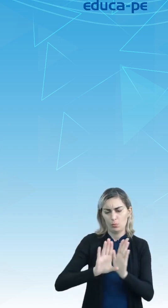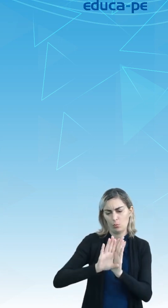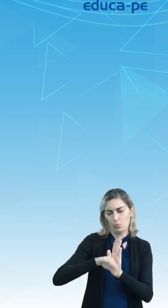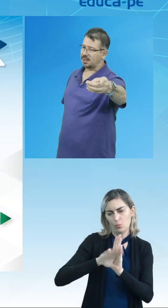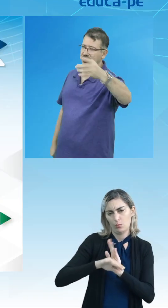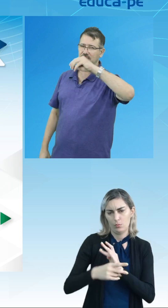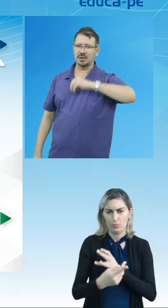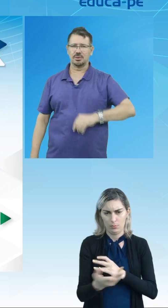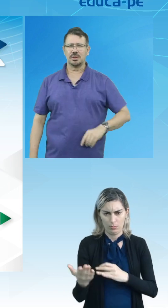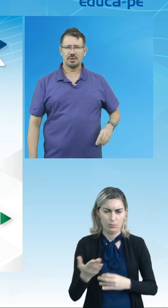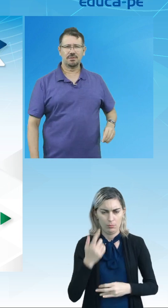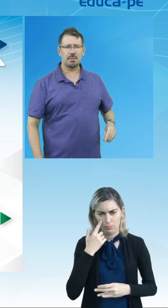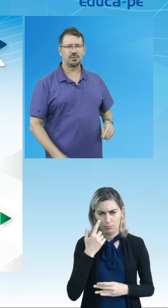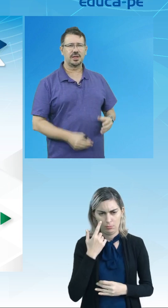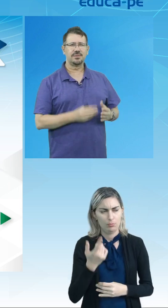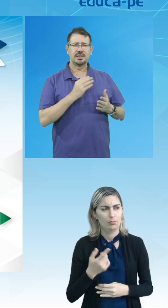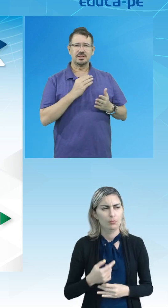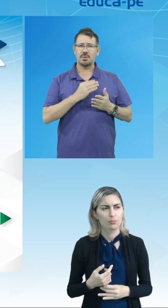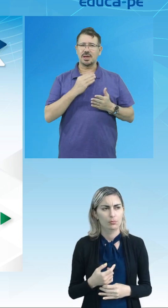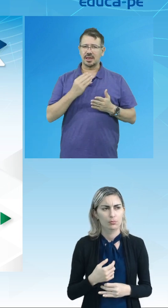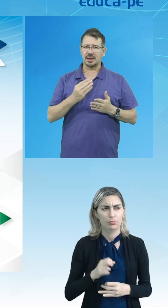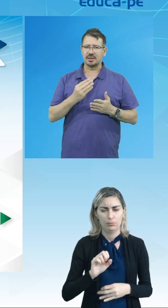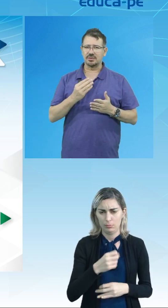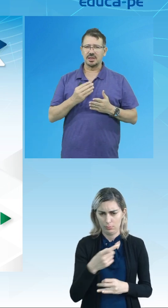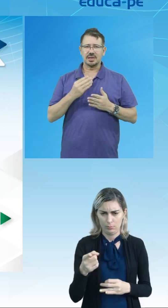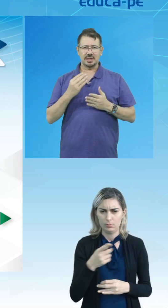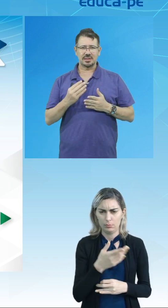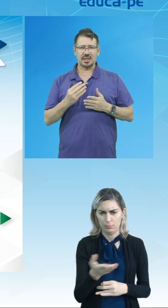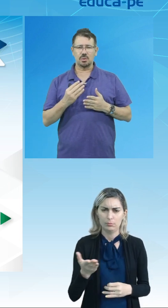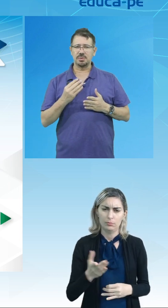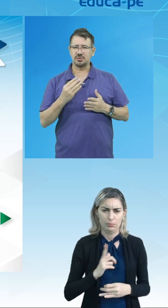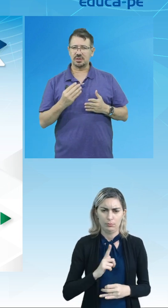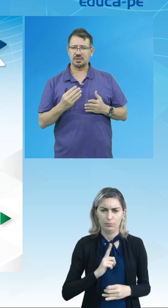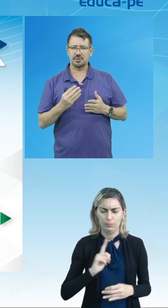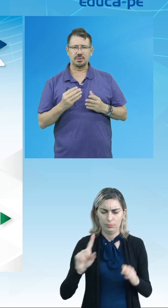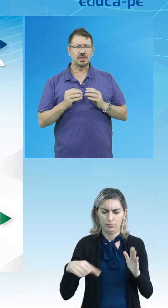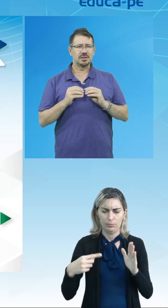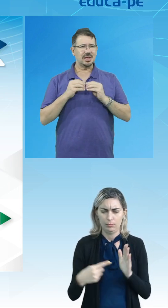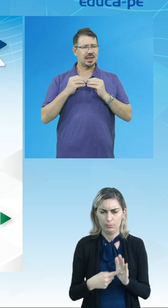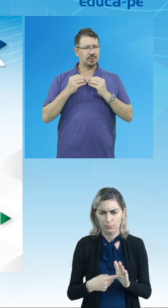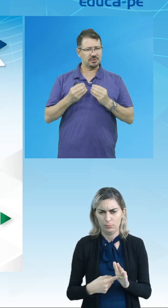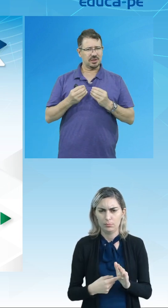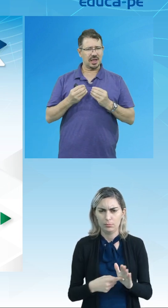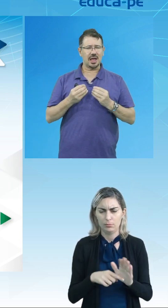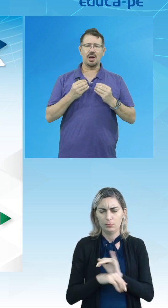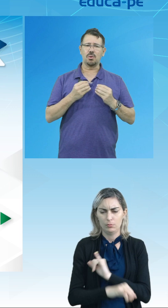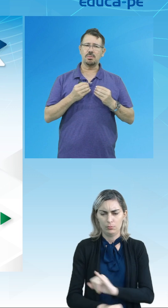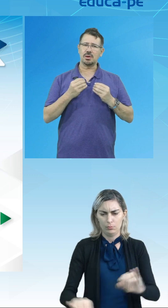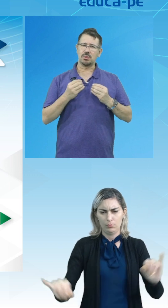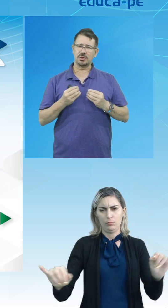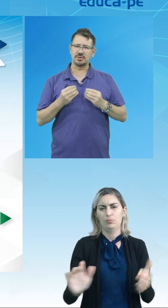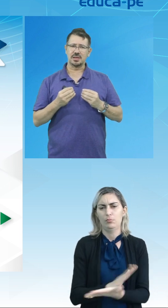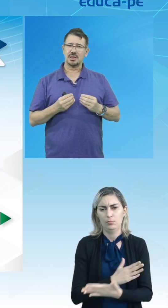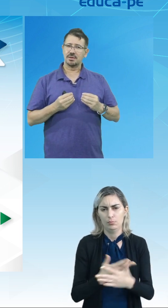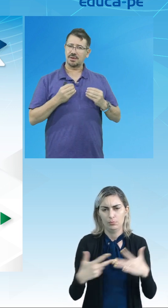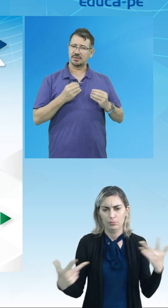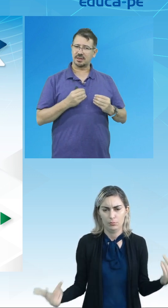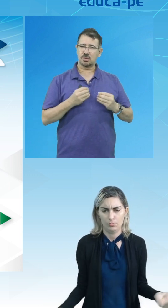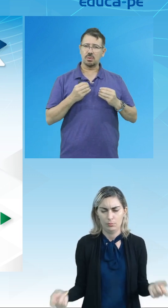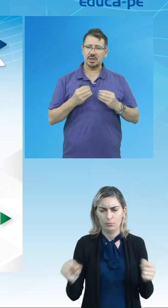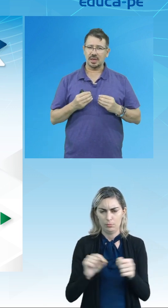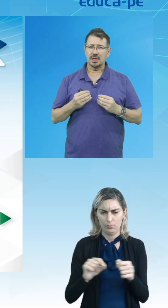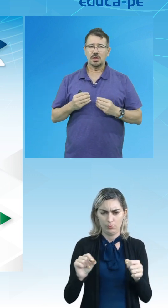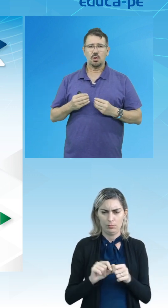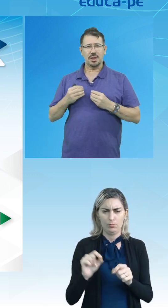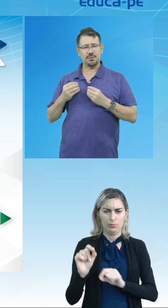deles? Acompanhem comigo. Vamos ver. São aqueles que têm o objetivo de anunciar alguma coisa, fazer